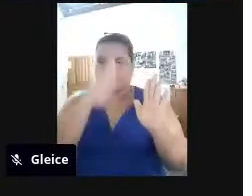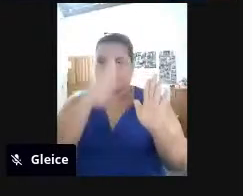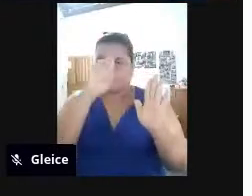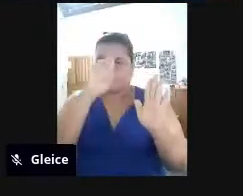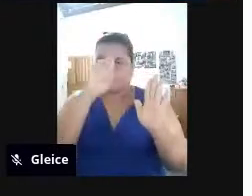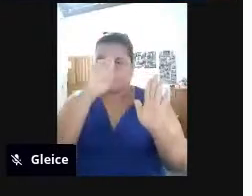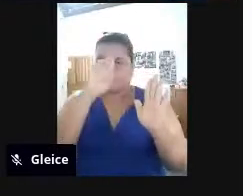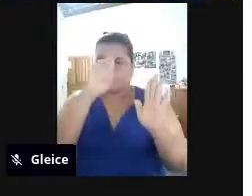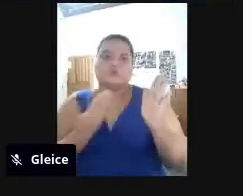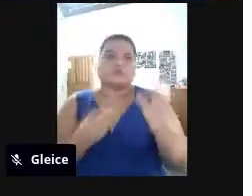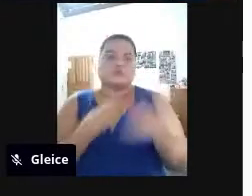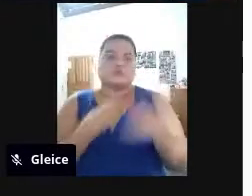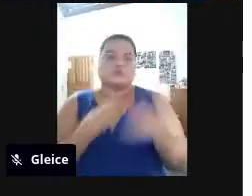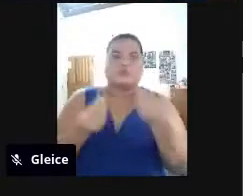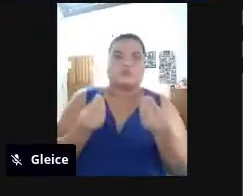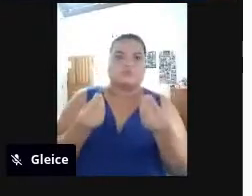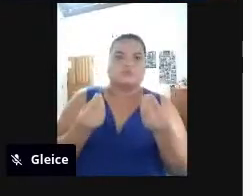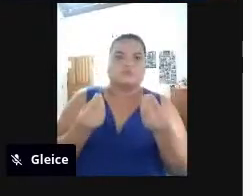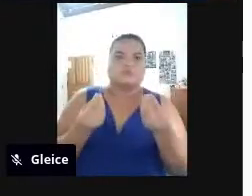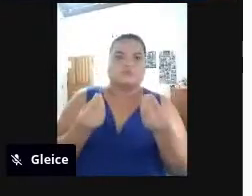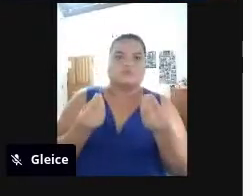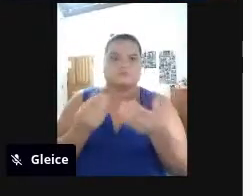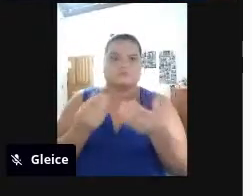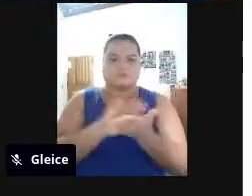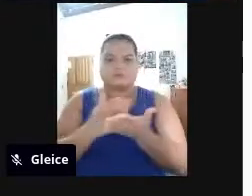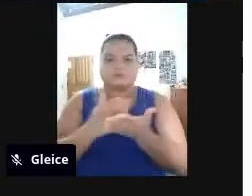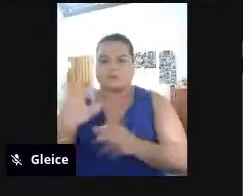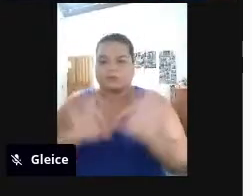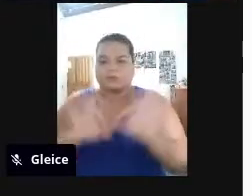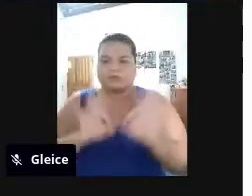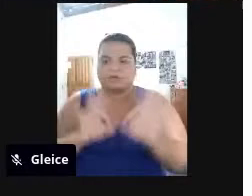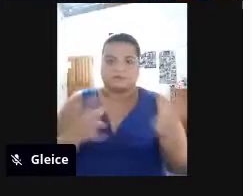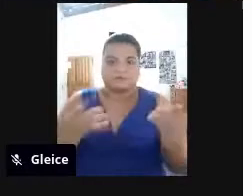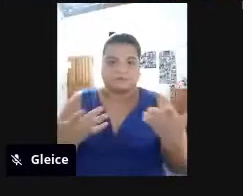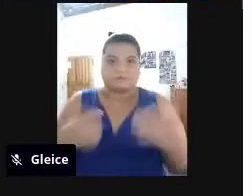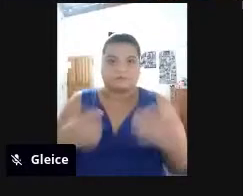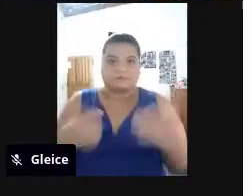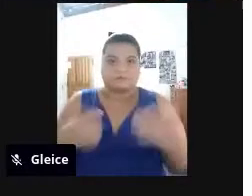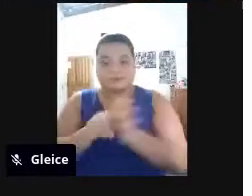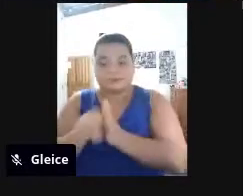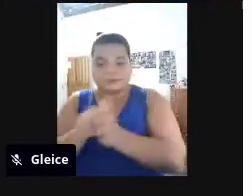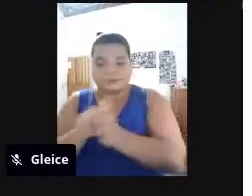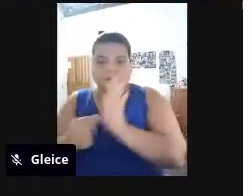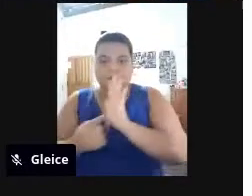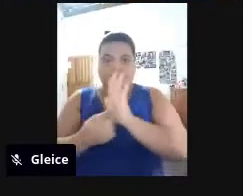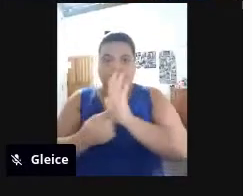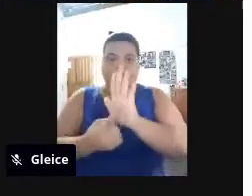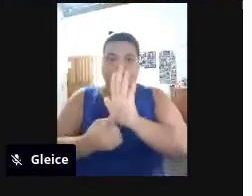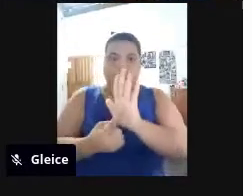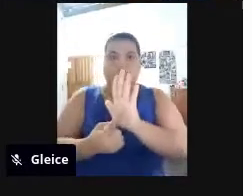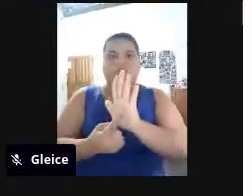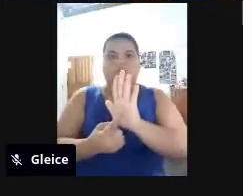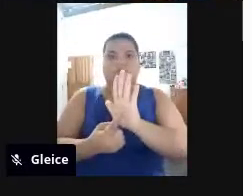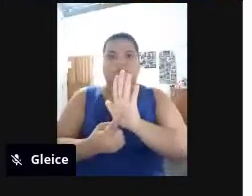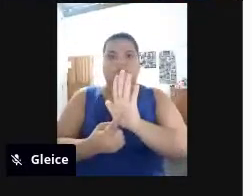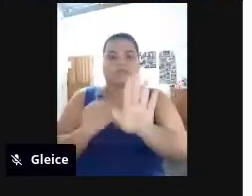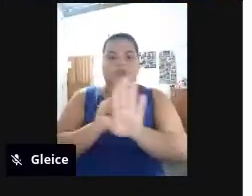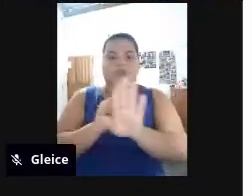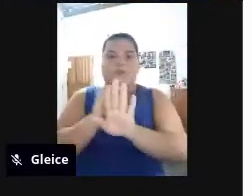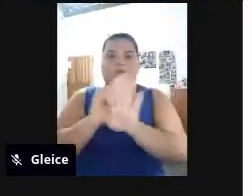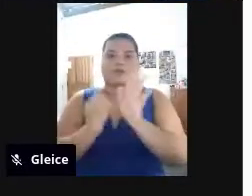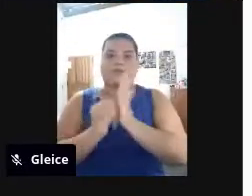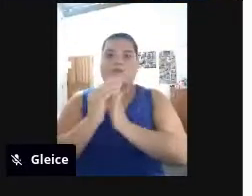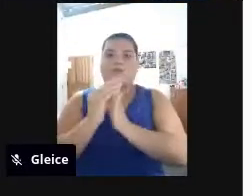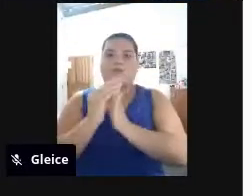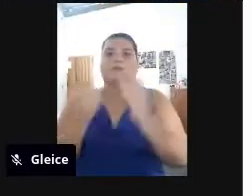que eu faço isso? Para isso, temos estudos que nos mostram que essa proteína ela tem que ser fracionada. Mas